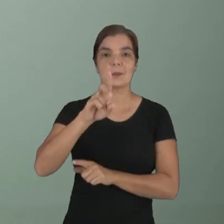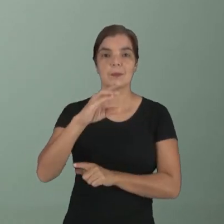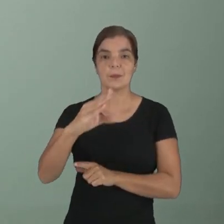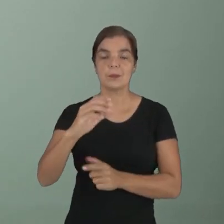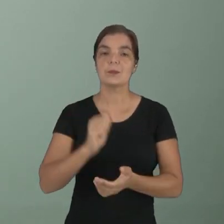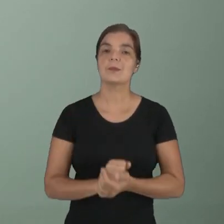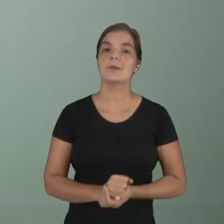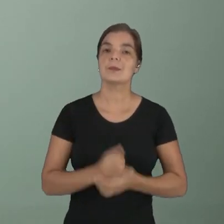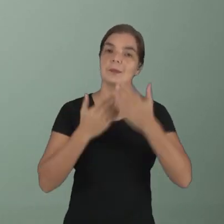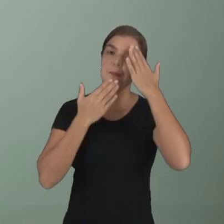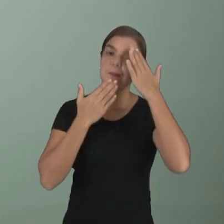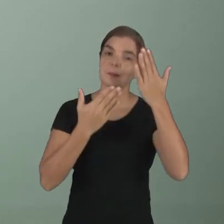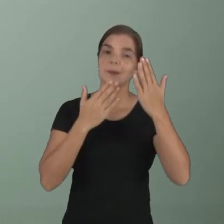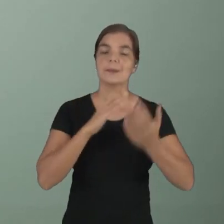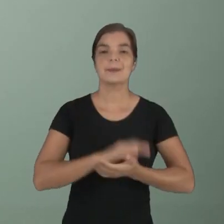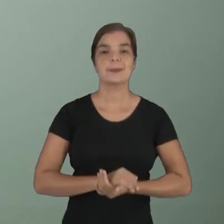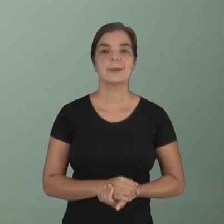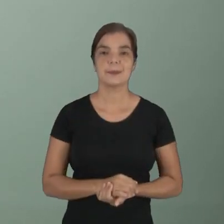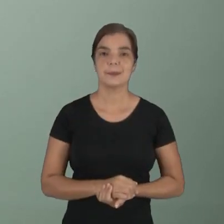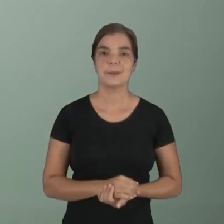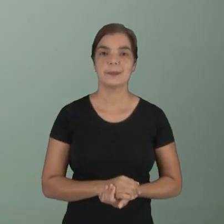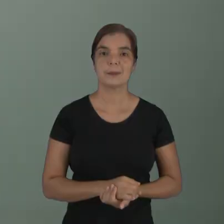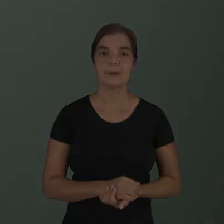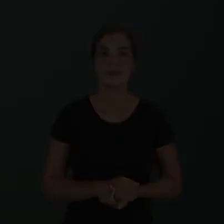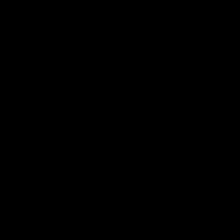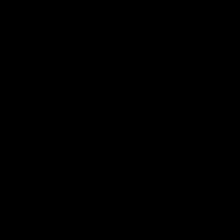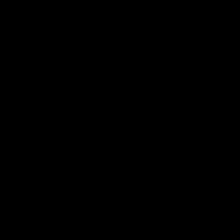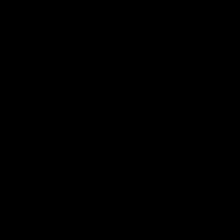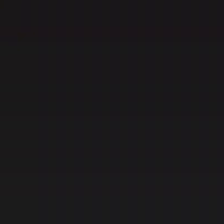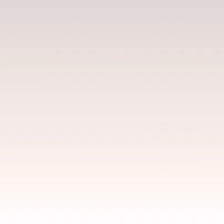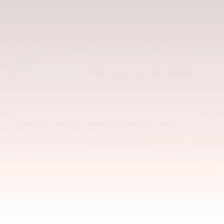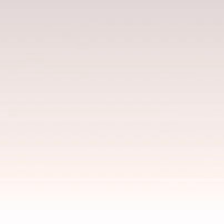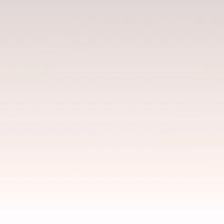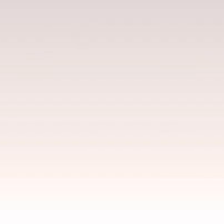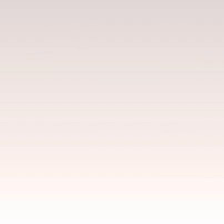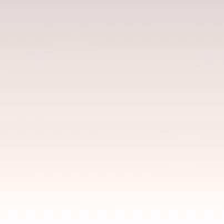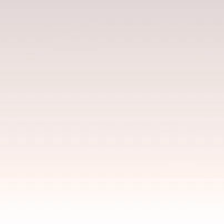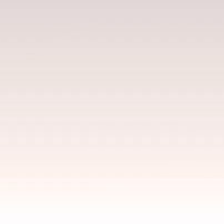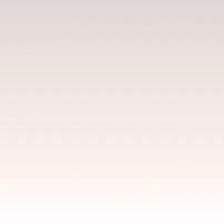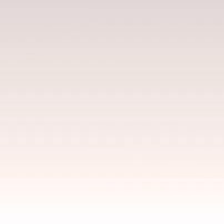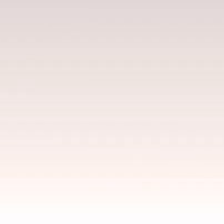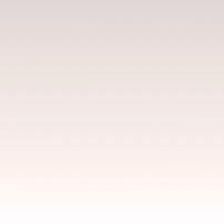Acessem o portal Eduque Acre. Obrigada!